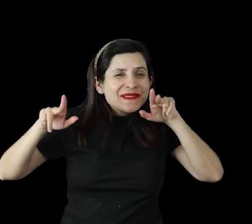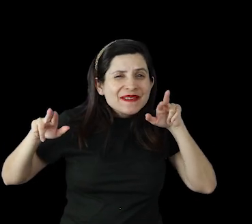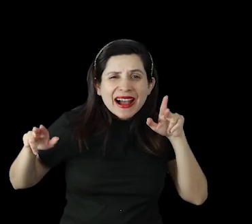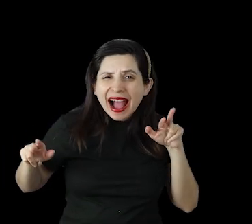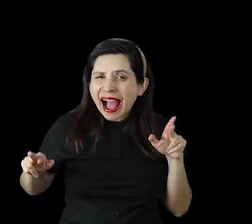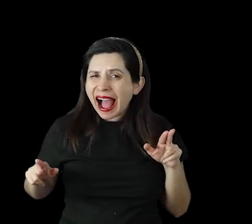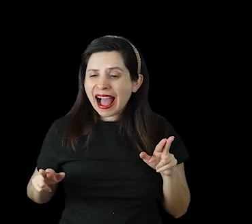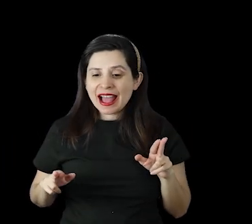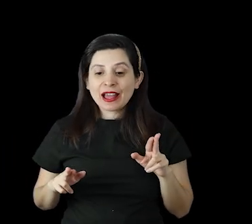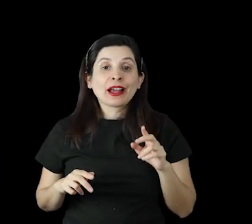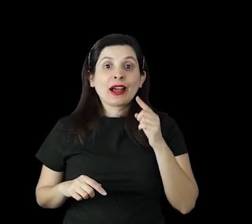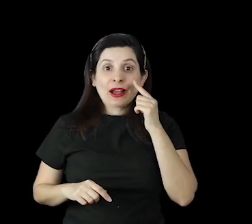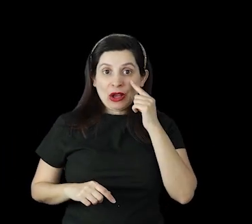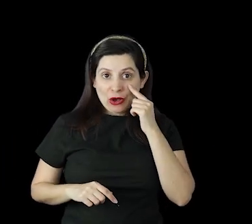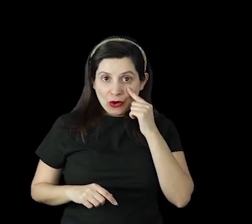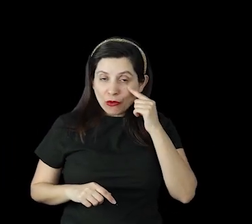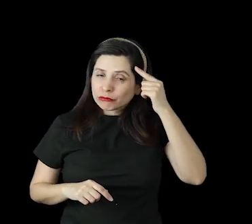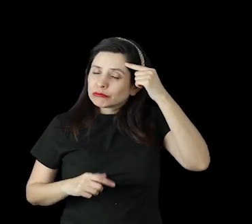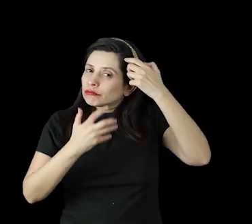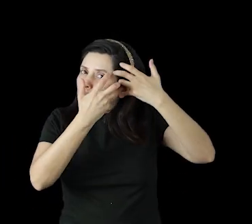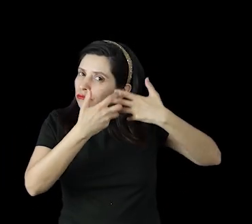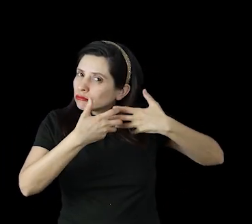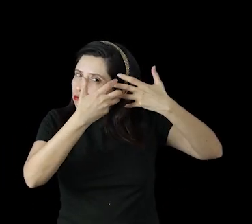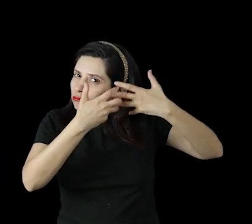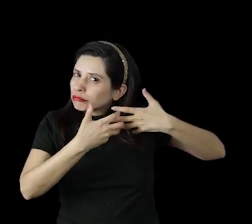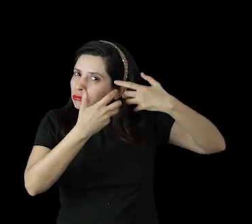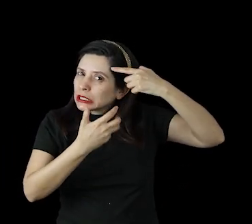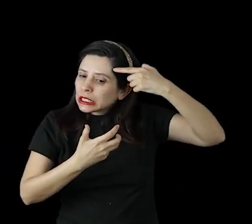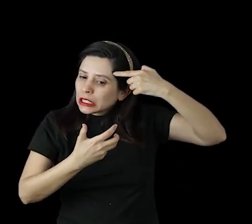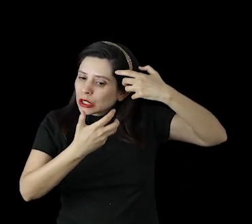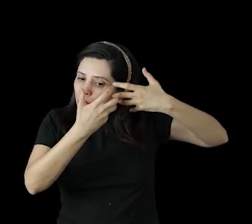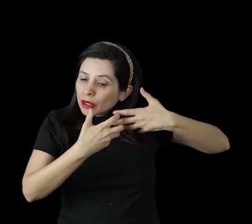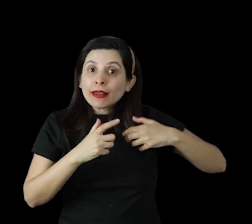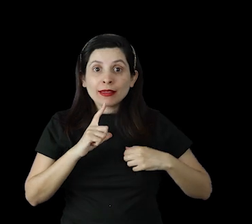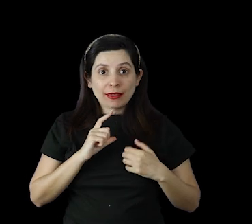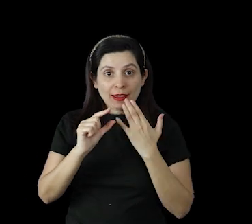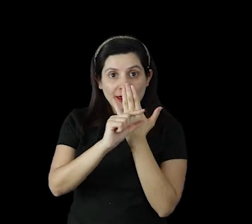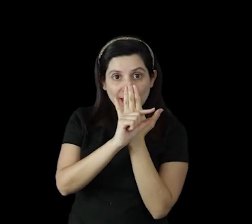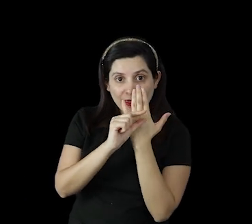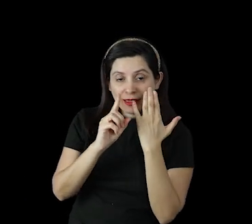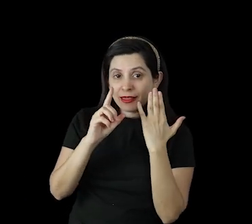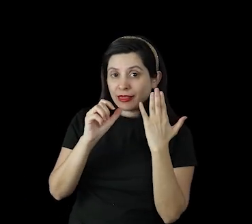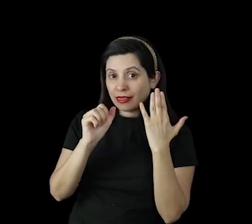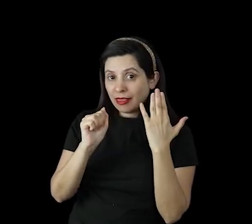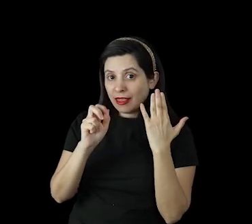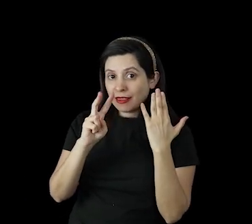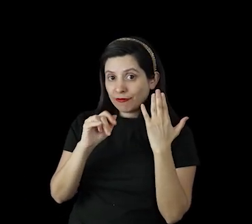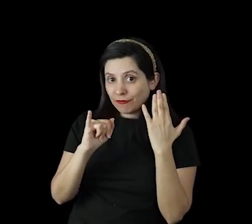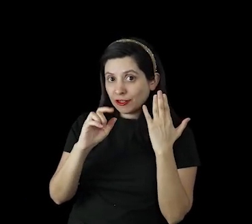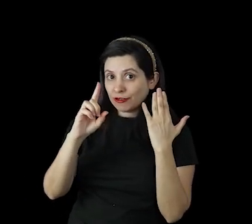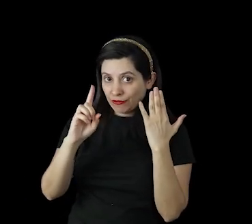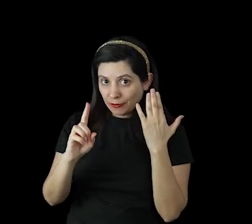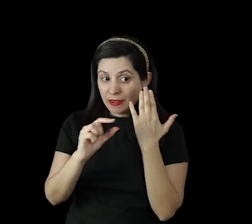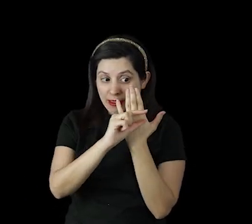né? Como eu falei, a nível neurológico, a gente tem até um autor que é o David Mamet, que eu gosto bastante, que